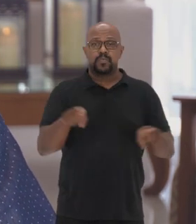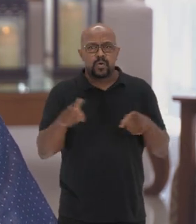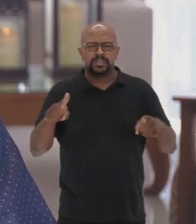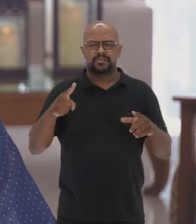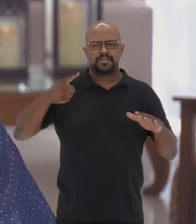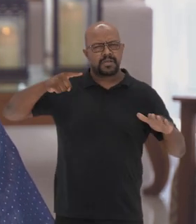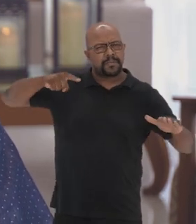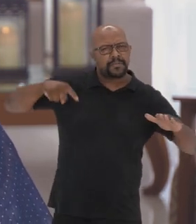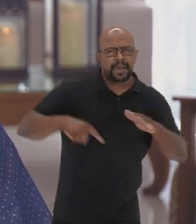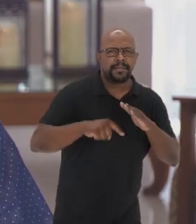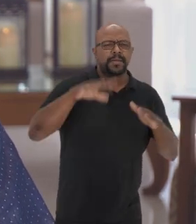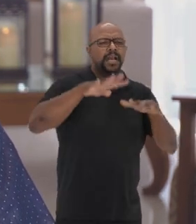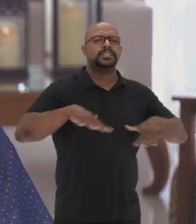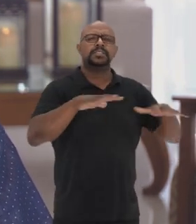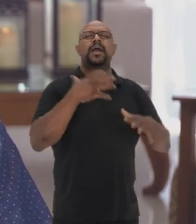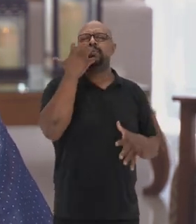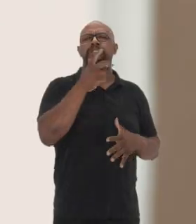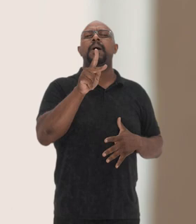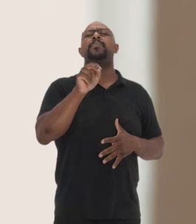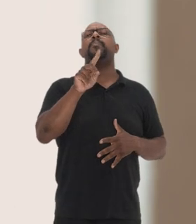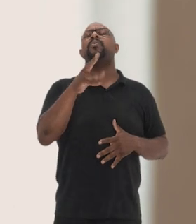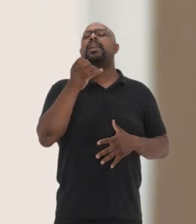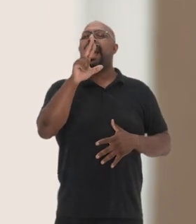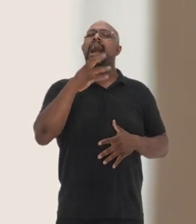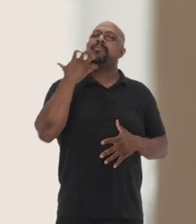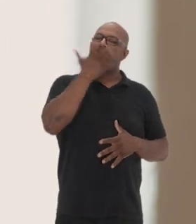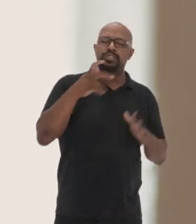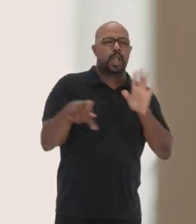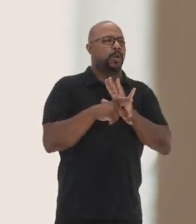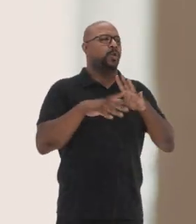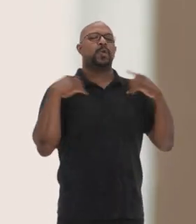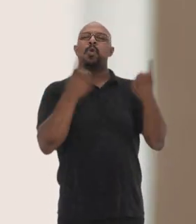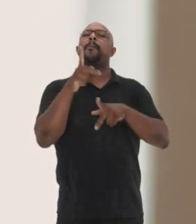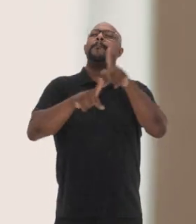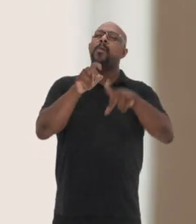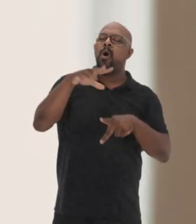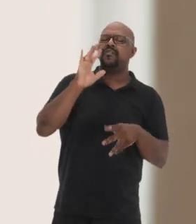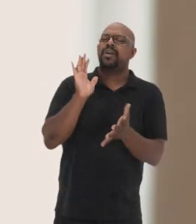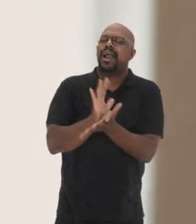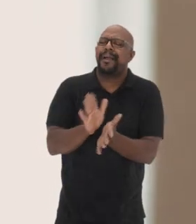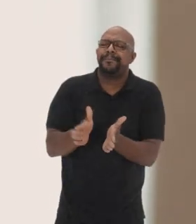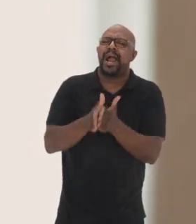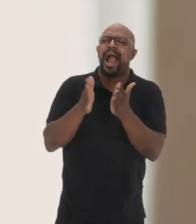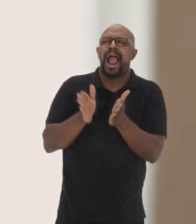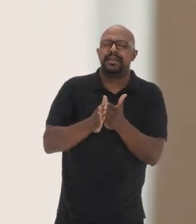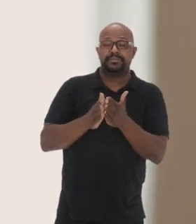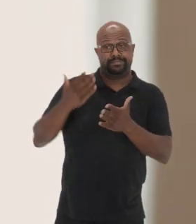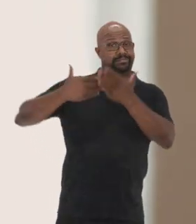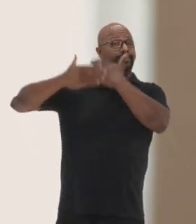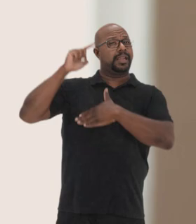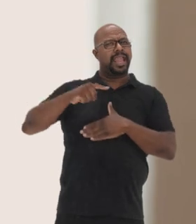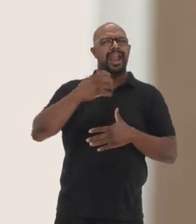mergulhar mais no universo da música popular Ou seja a música do Povo das classes mais baixas que naquela época